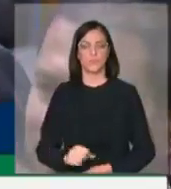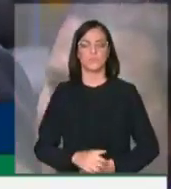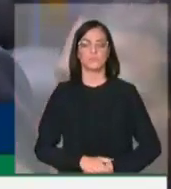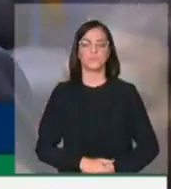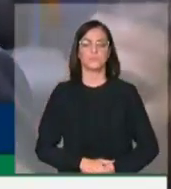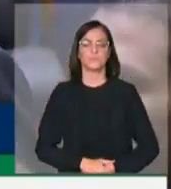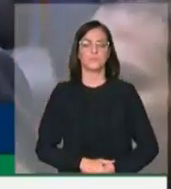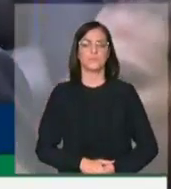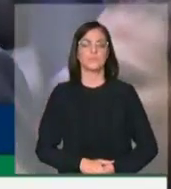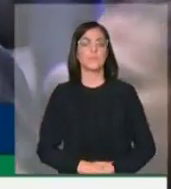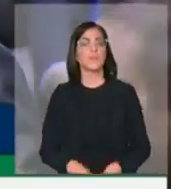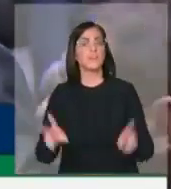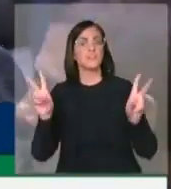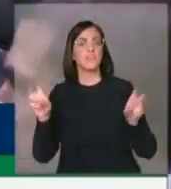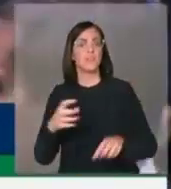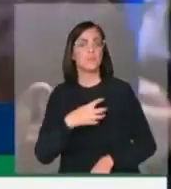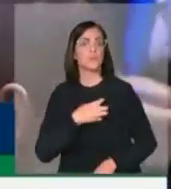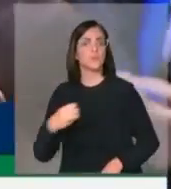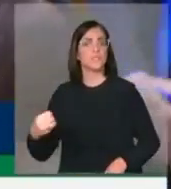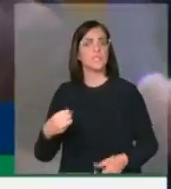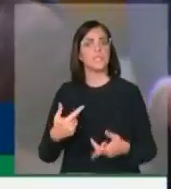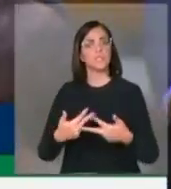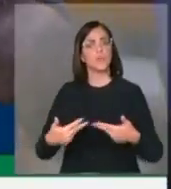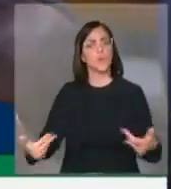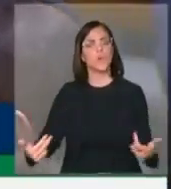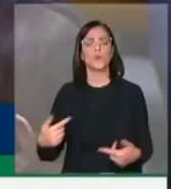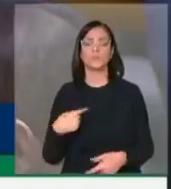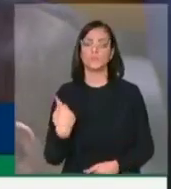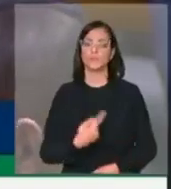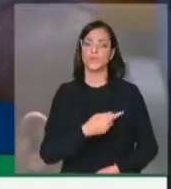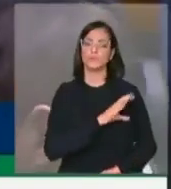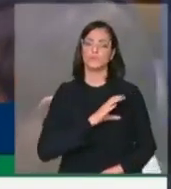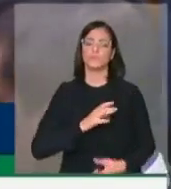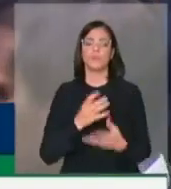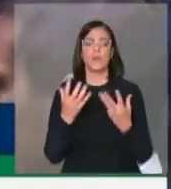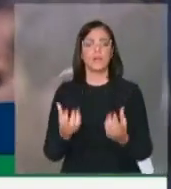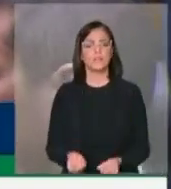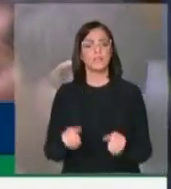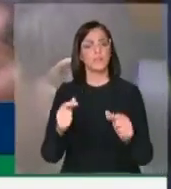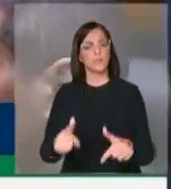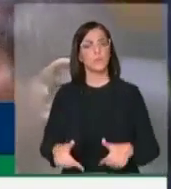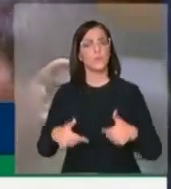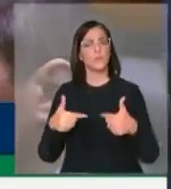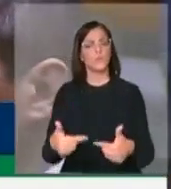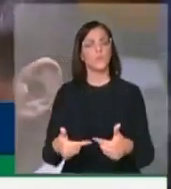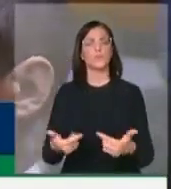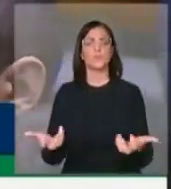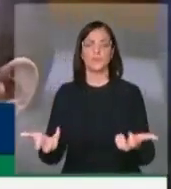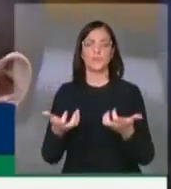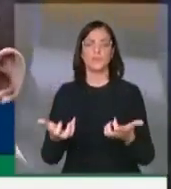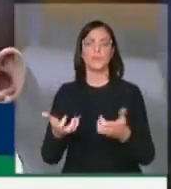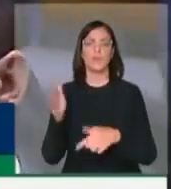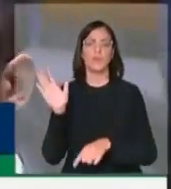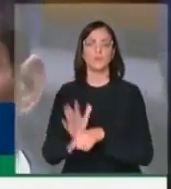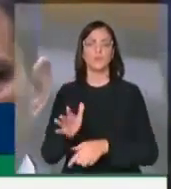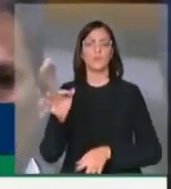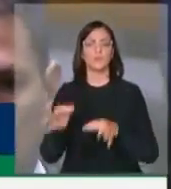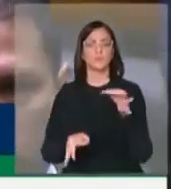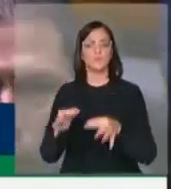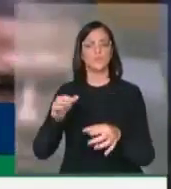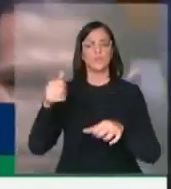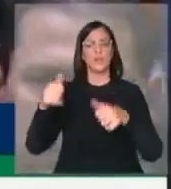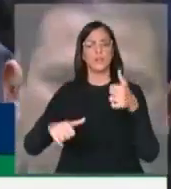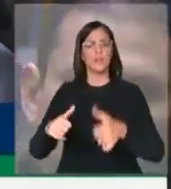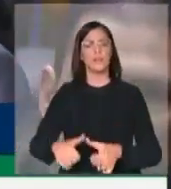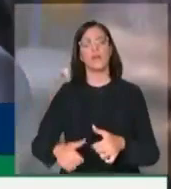essas contribuições certamente serão acolhidas pela comissão e haverão de dar efetividade ao Tribunal do Júri, ao julgamento